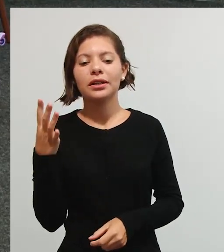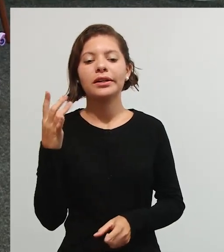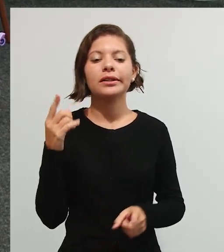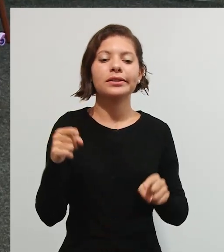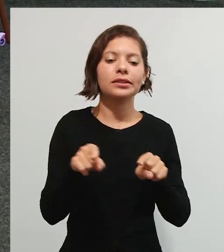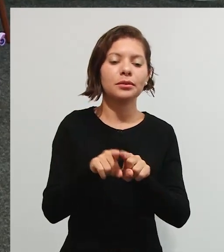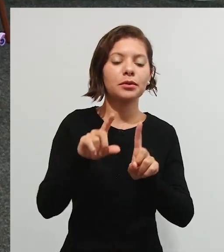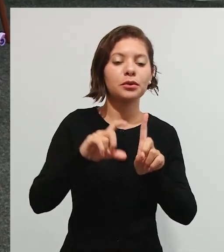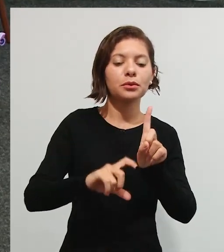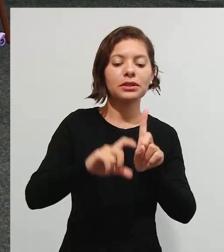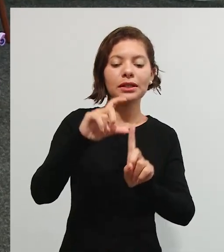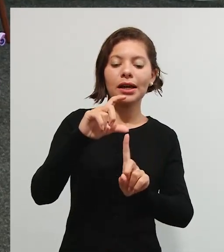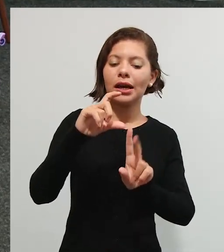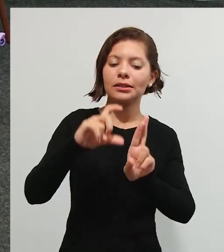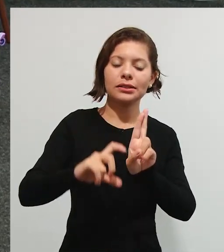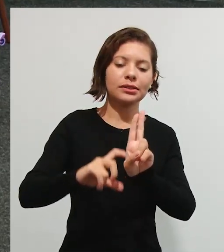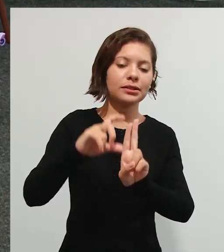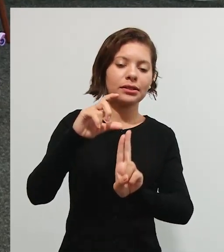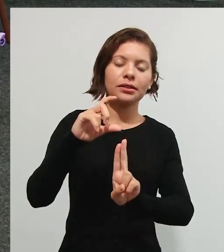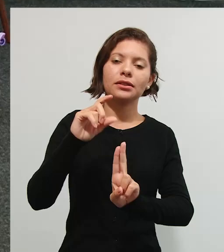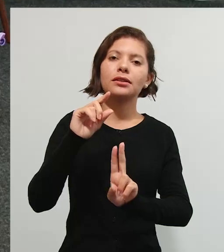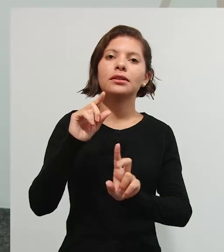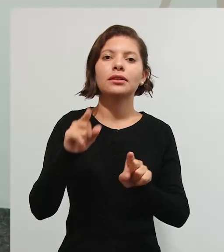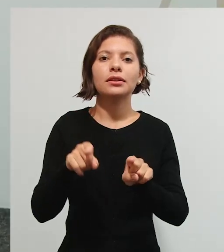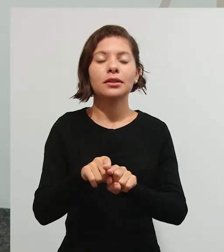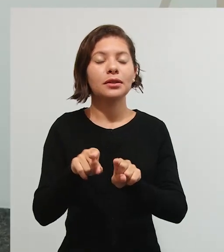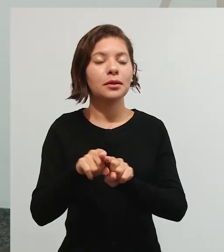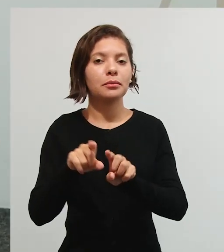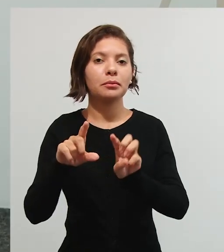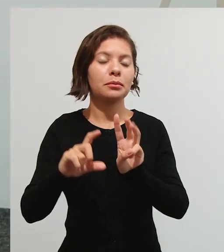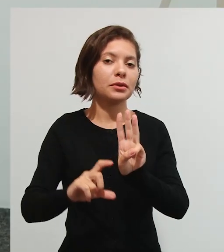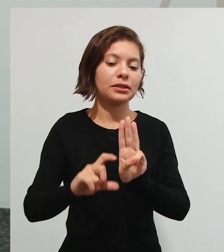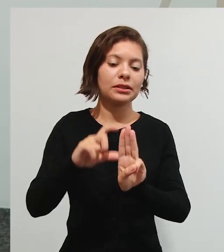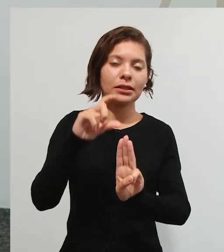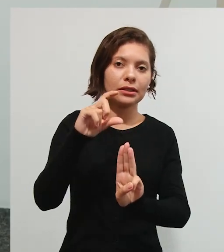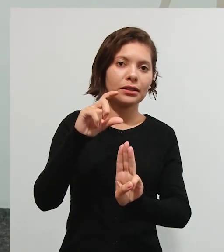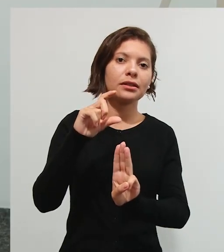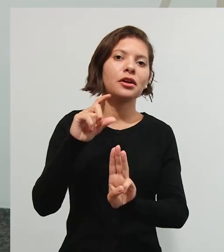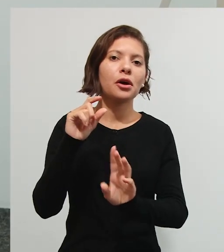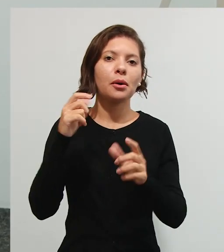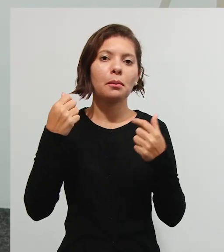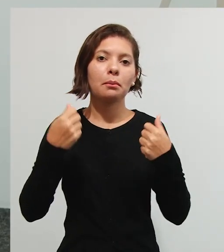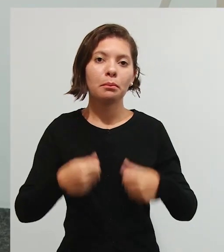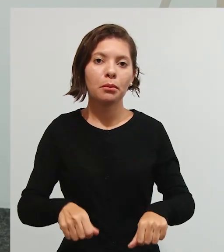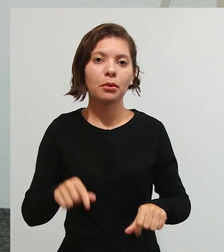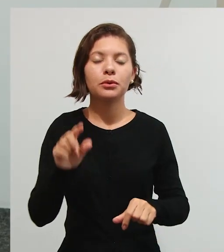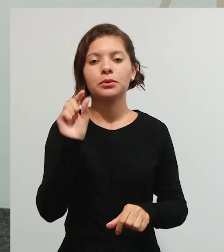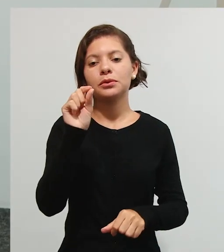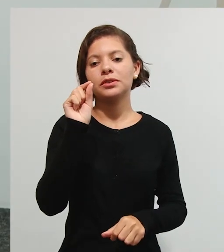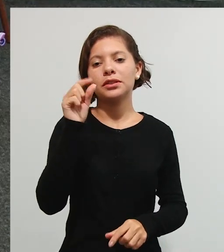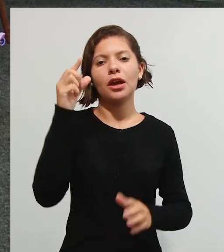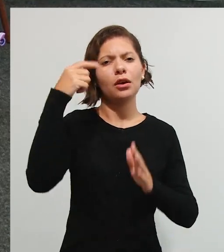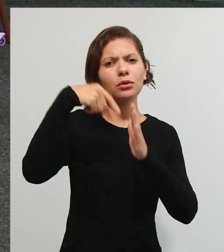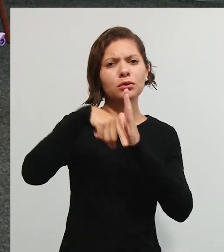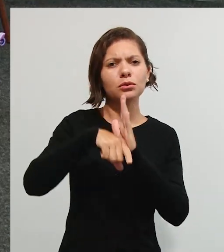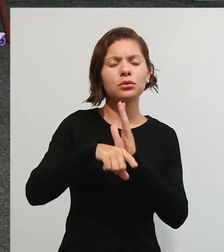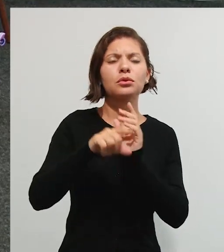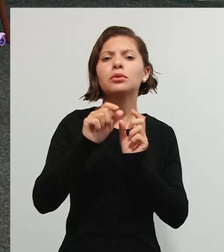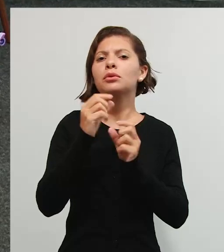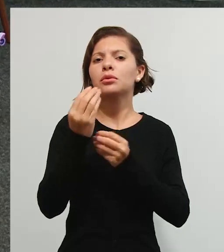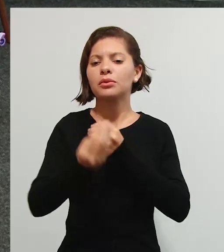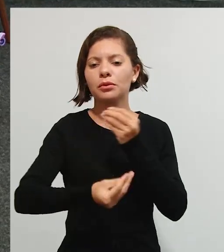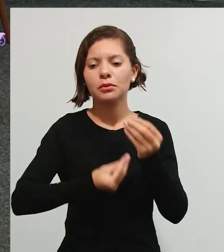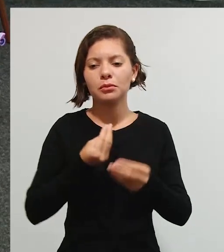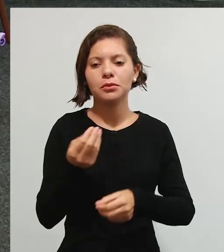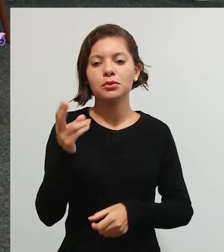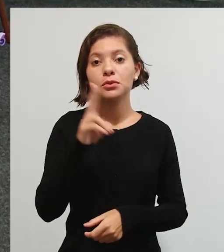as unidades, com as dezenas e com as centenas e o milhar, você também pode fazer o quê? Você pode ir aprofundando e